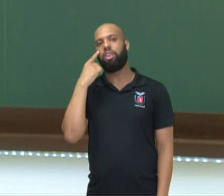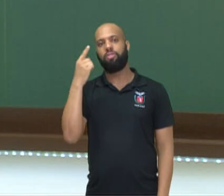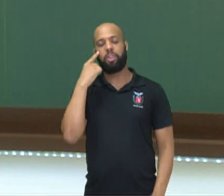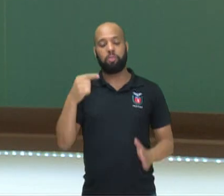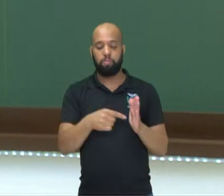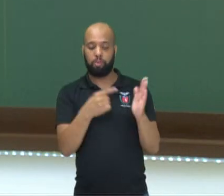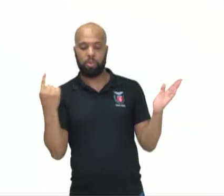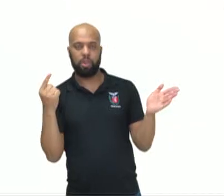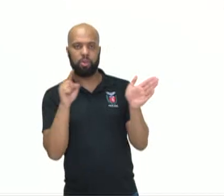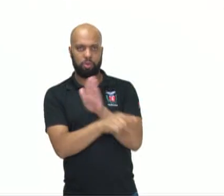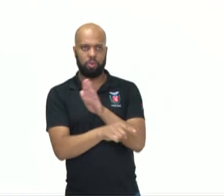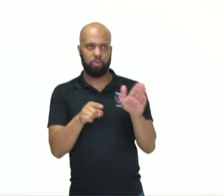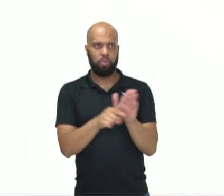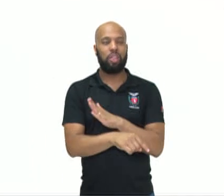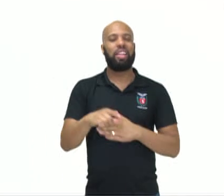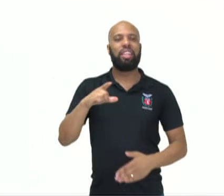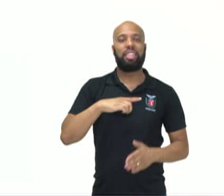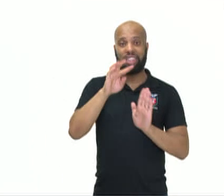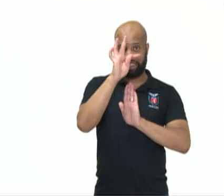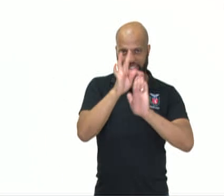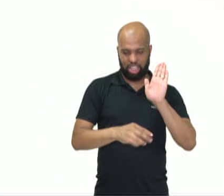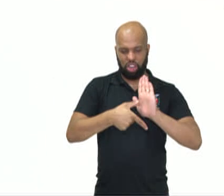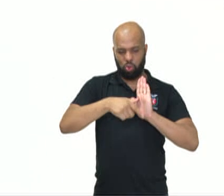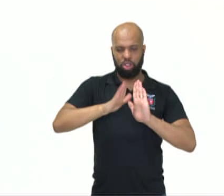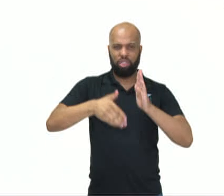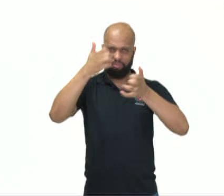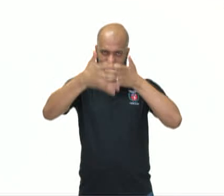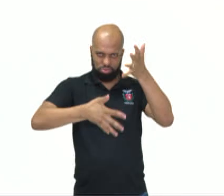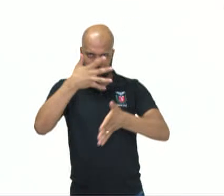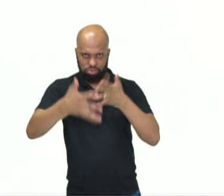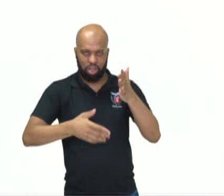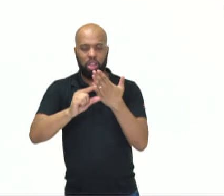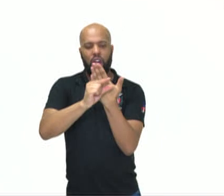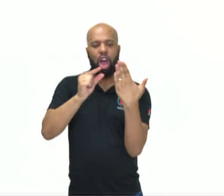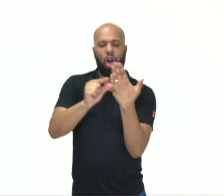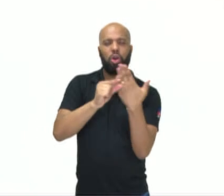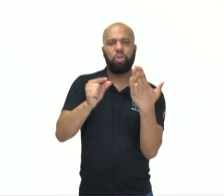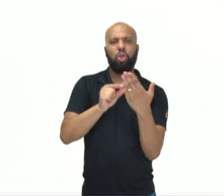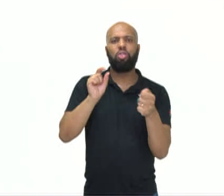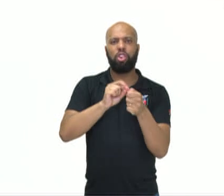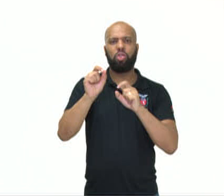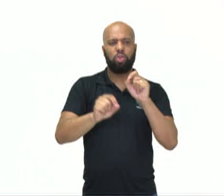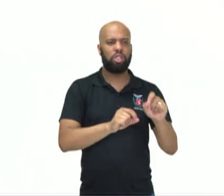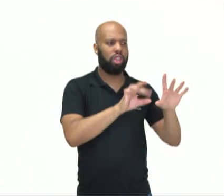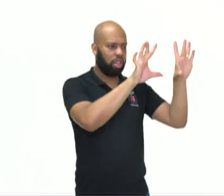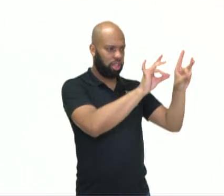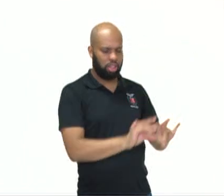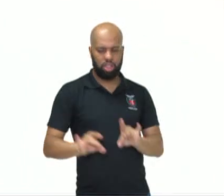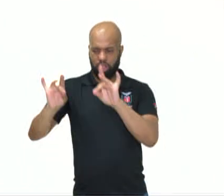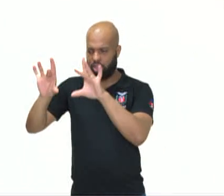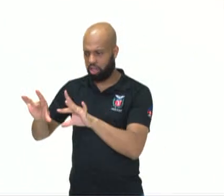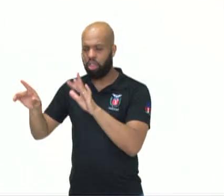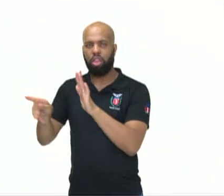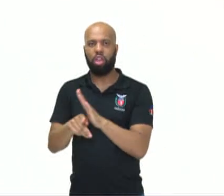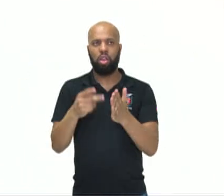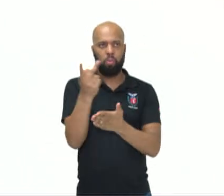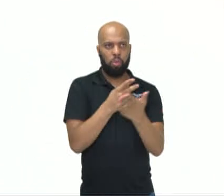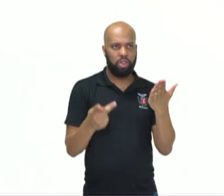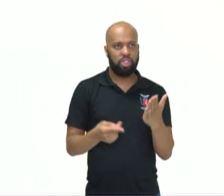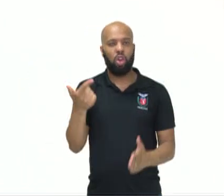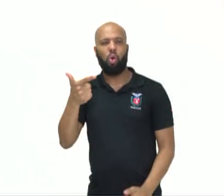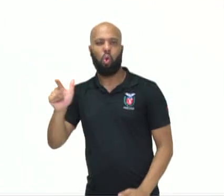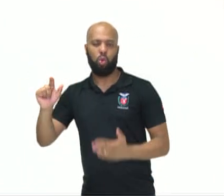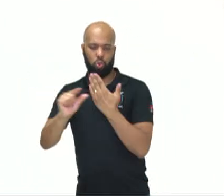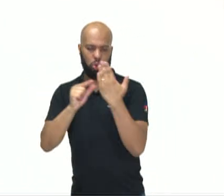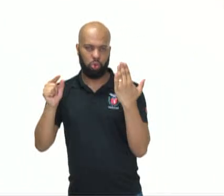primeiro exercício. No texto de Rubem Alves, o autor parafraseia a poesia de Alberto Caeiro.